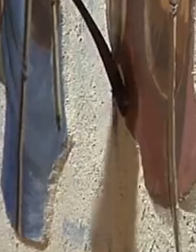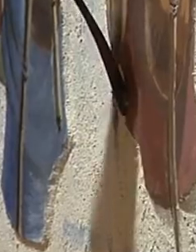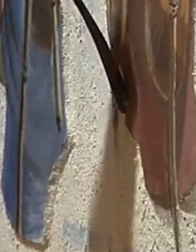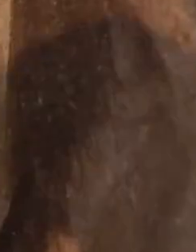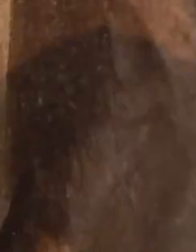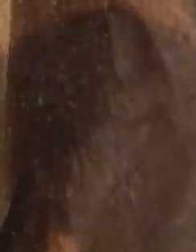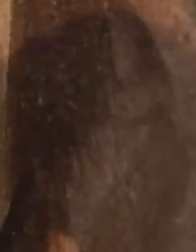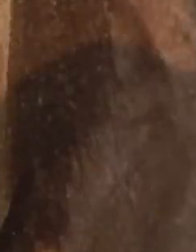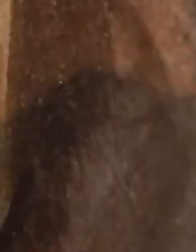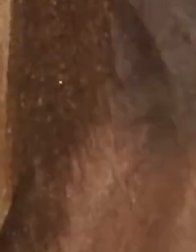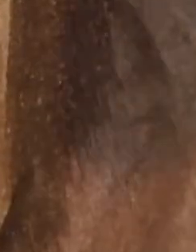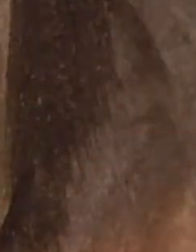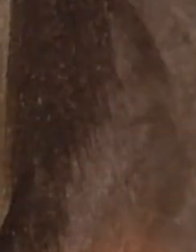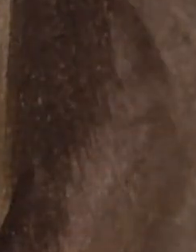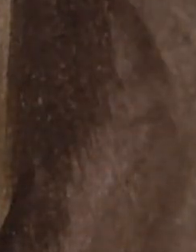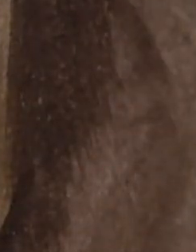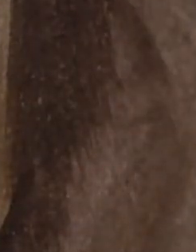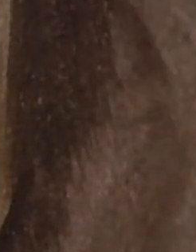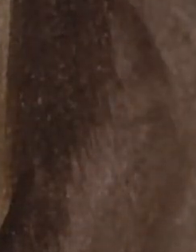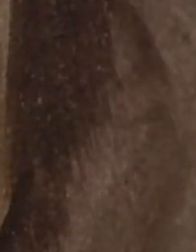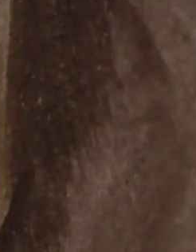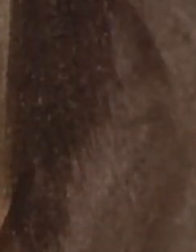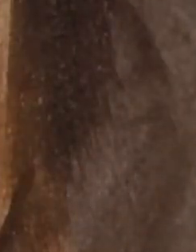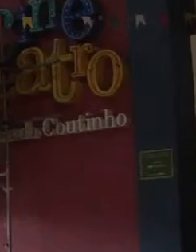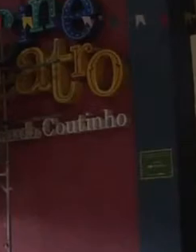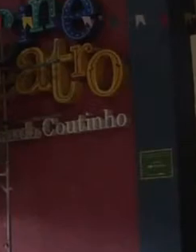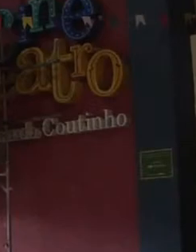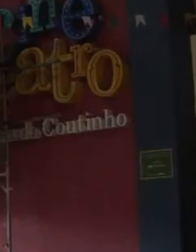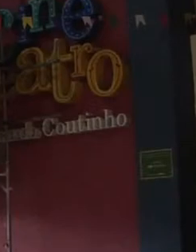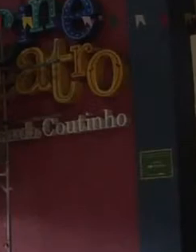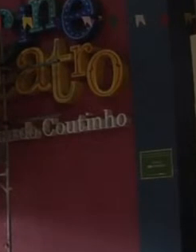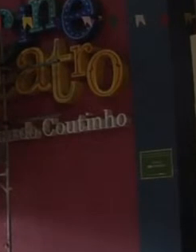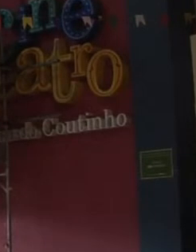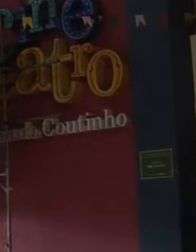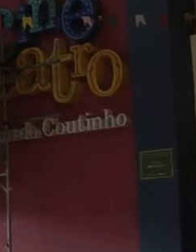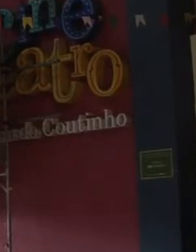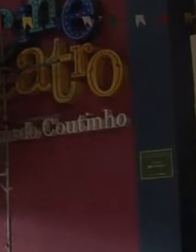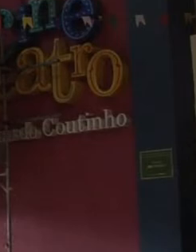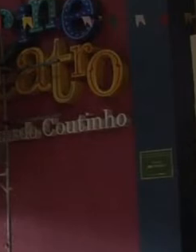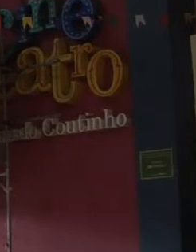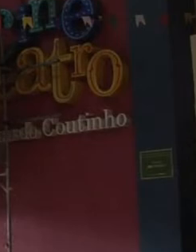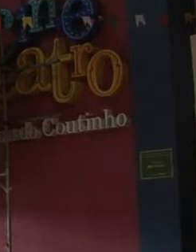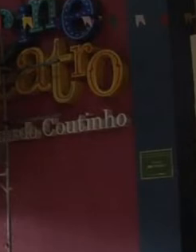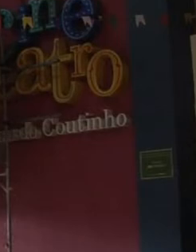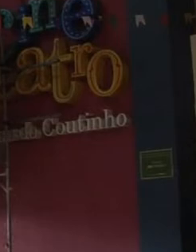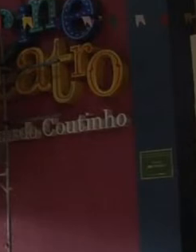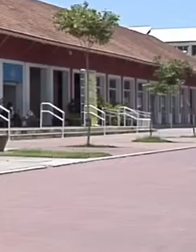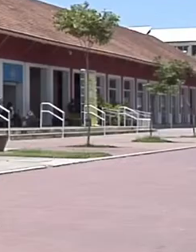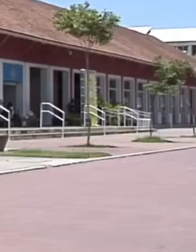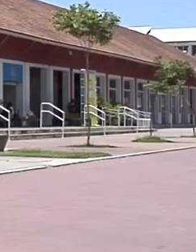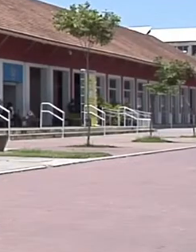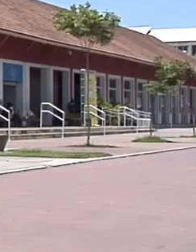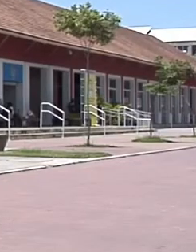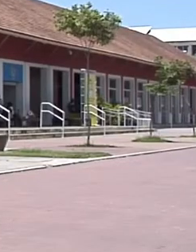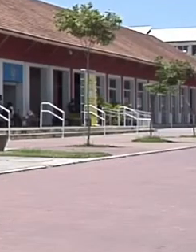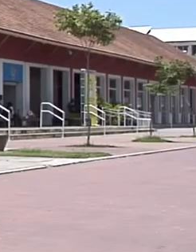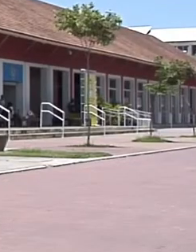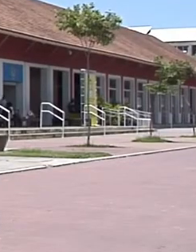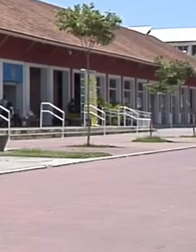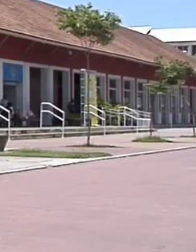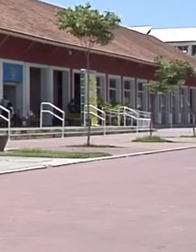principais: acesso irrestrito e uso público. Outra premissa para a escolha dos edifícios é que eles